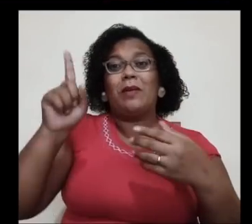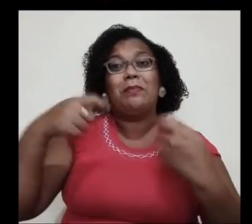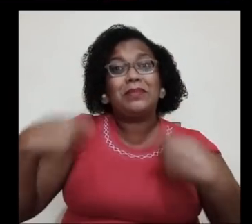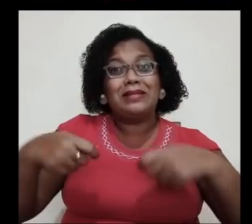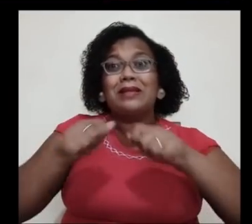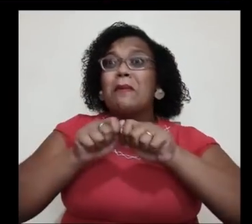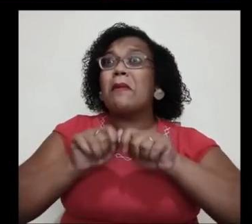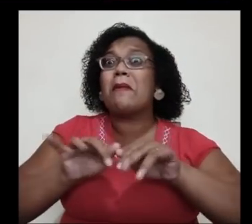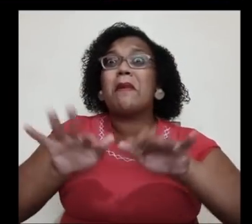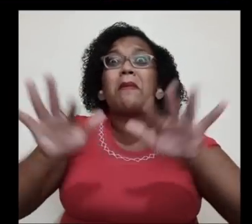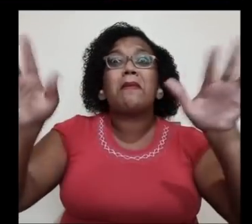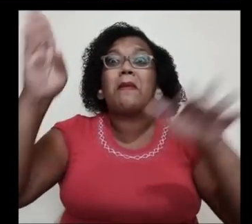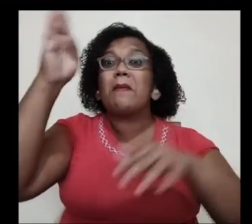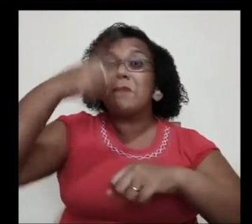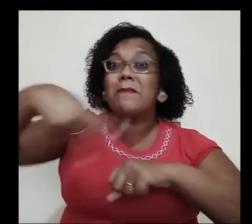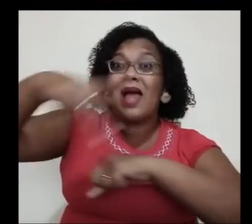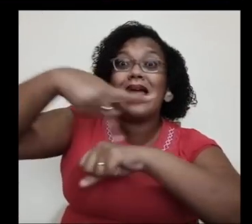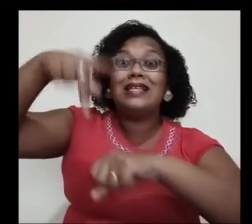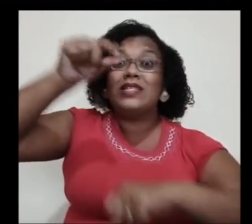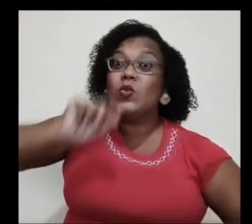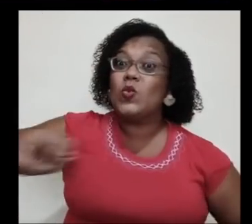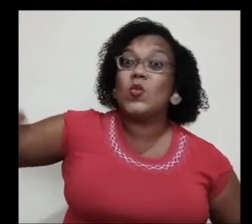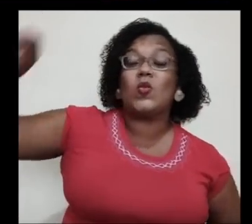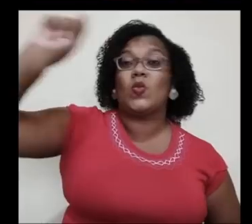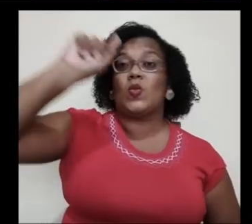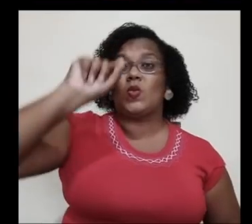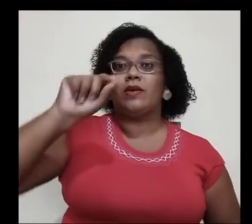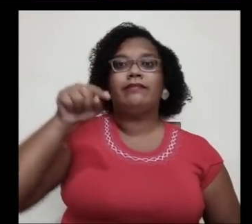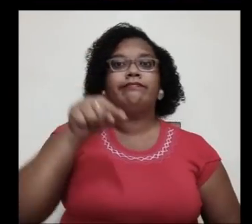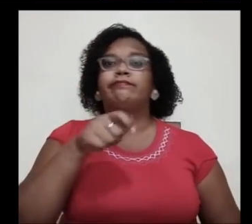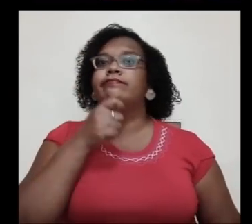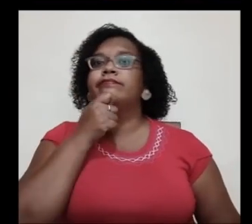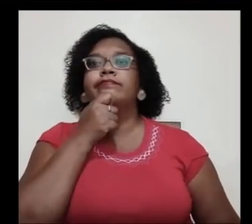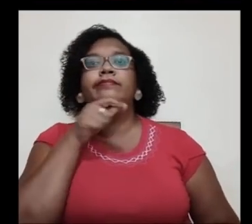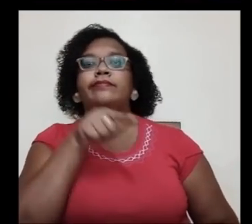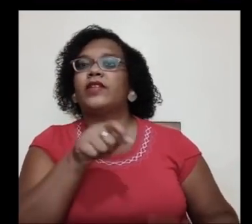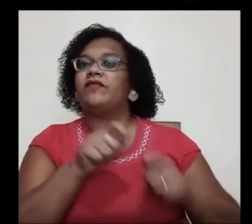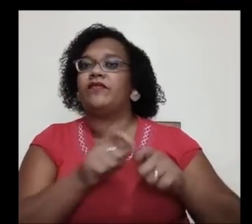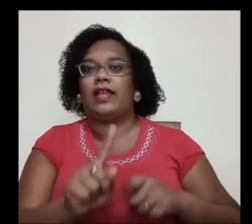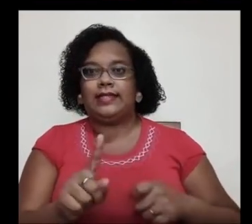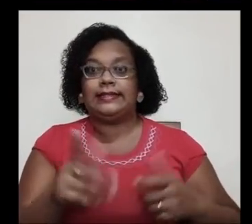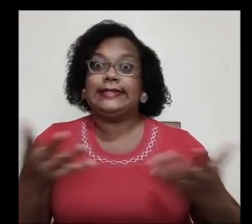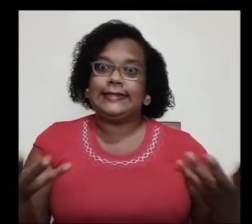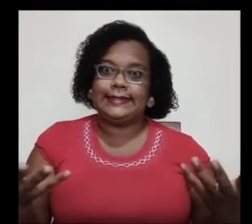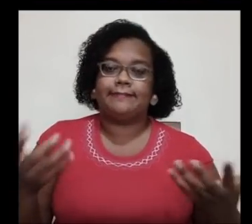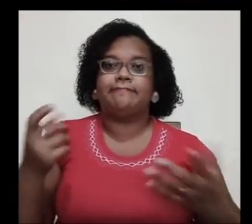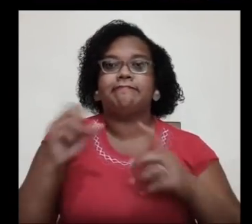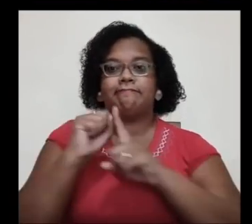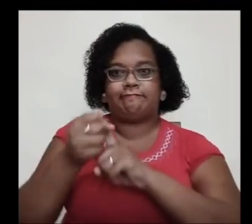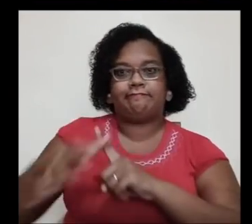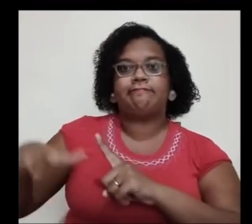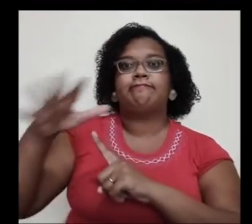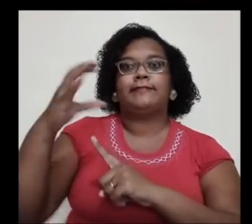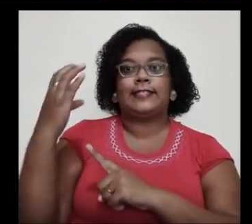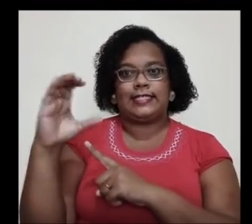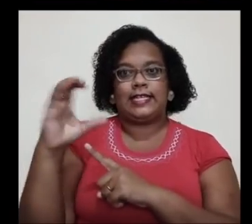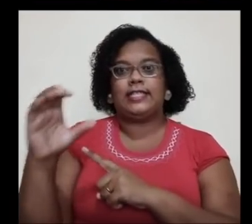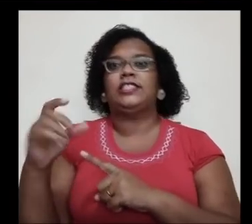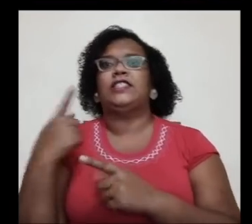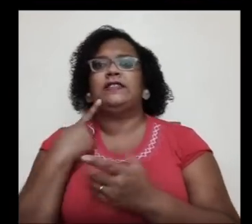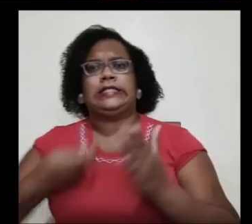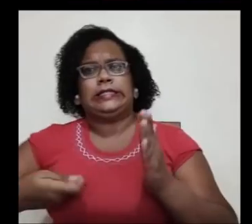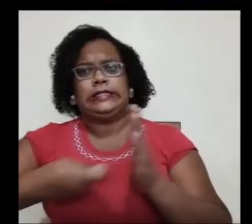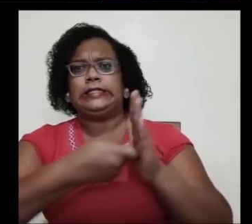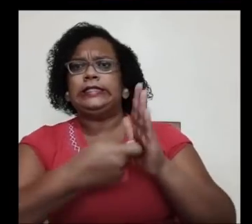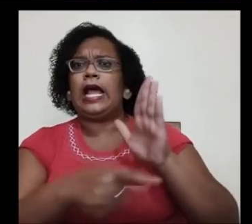científicas têm colocado para os legisladores e para os gestores. Existem resistências a isso, mas certamente a gente tem que fazer um esforço